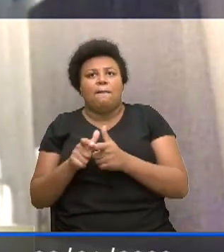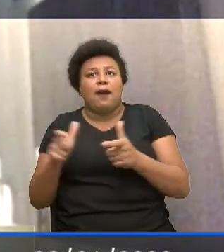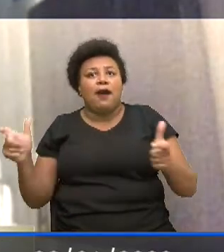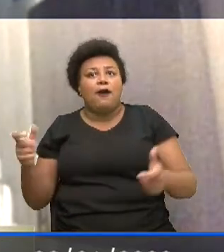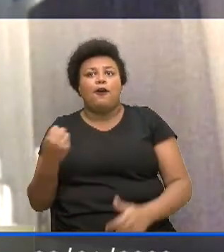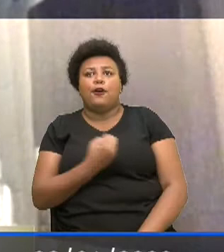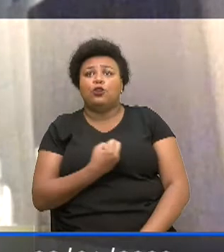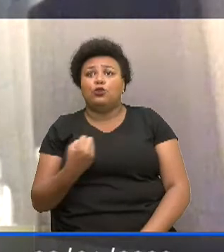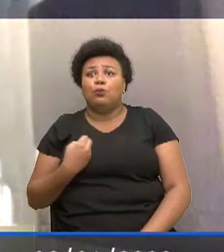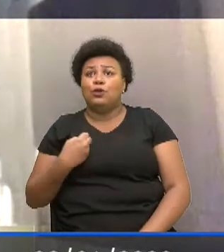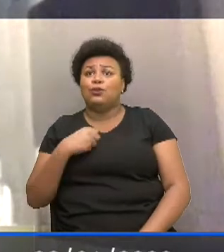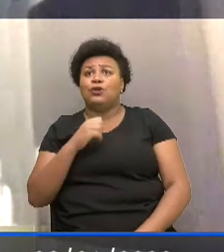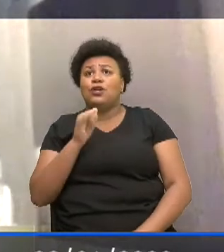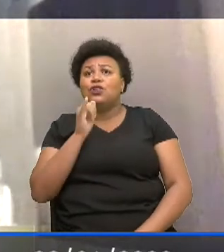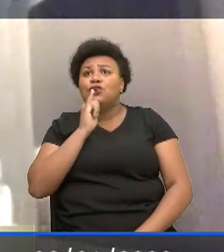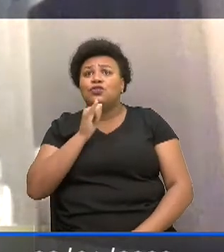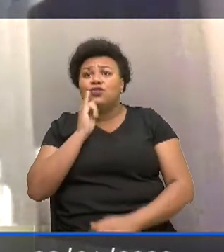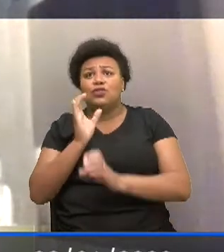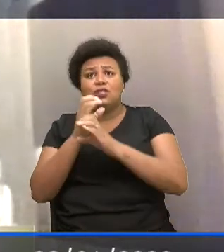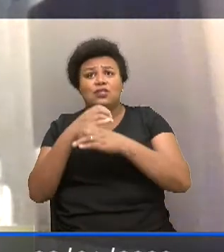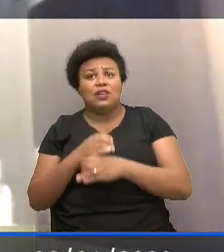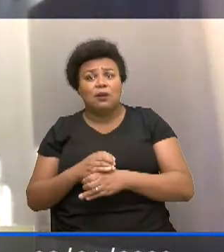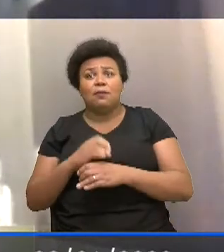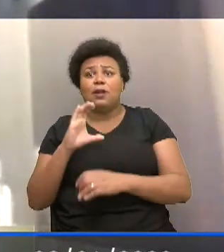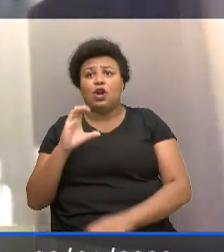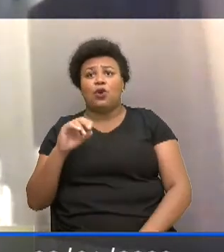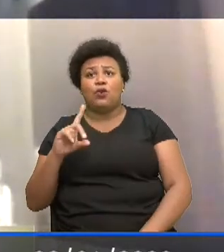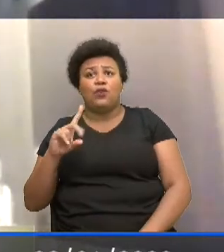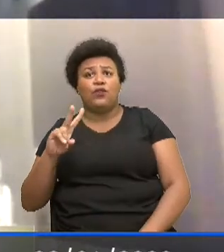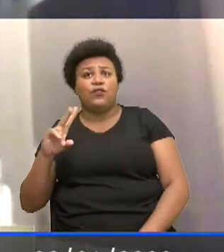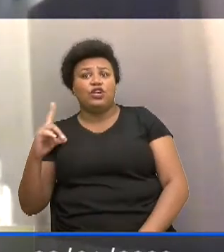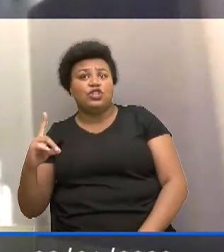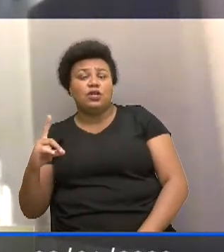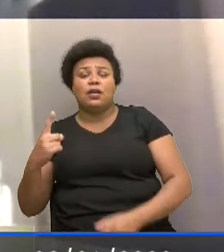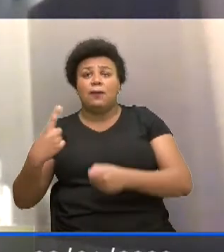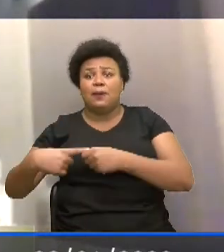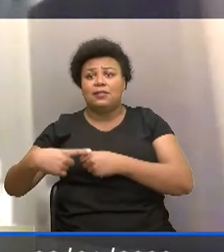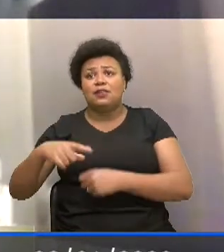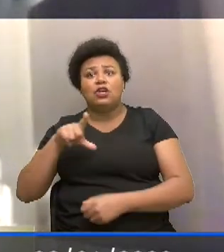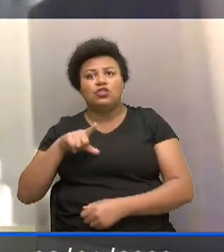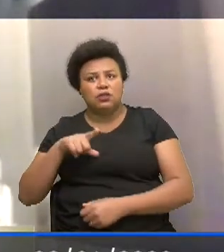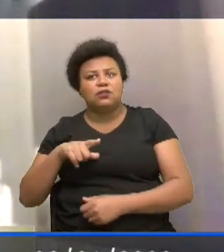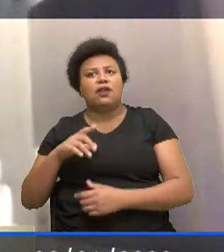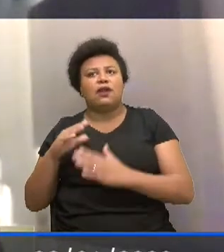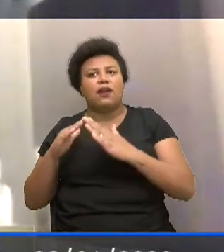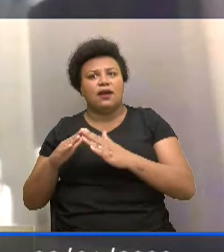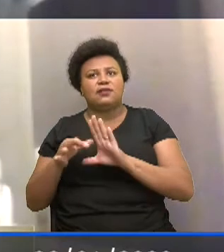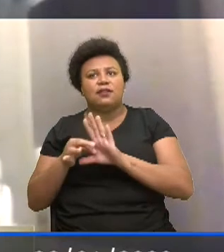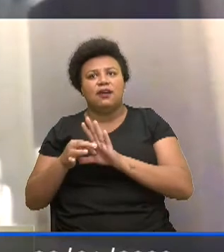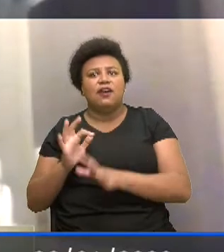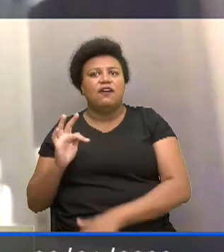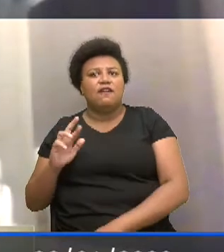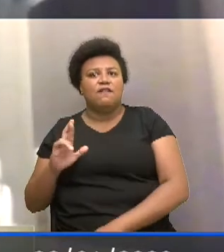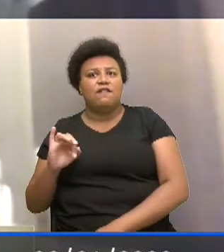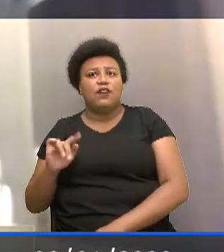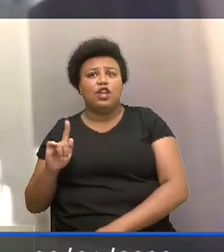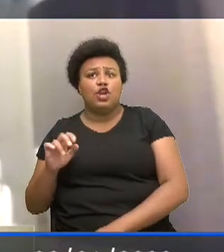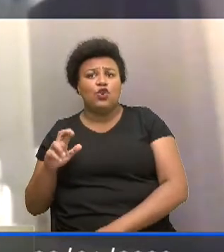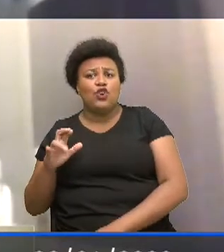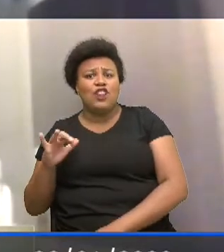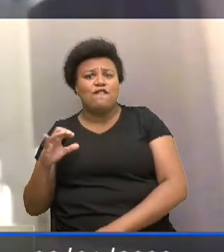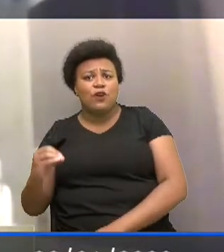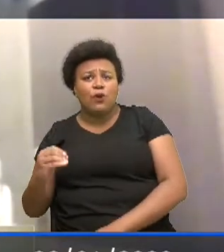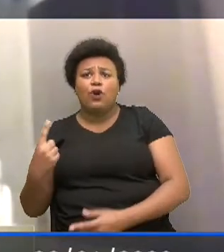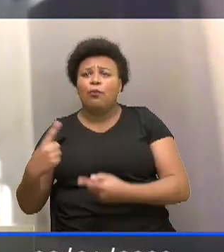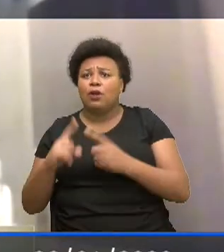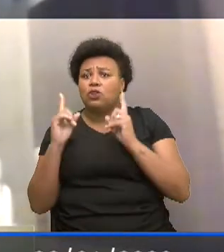de exames para a detecção da COVID-19 para os municípios sede de frigorífico. porque nós temos uma dificuldade